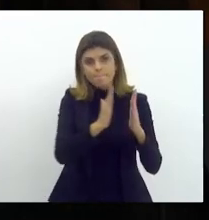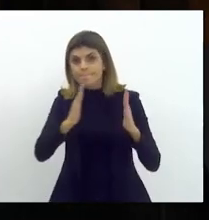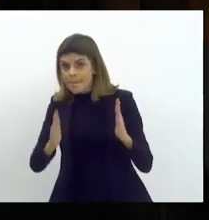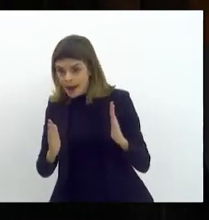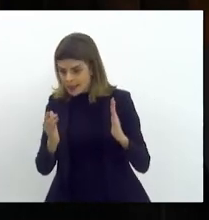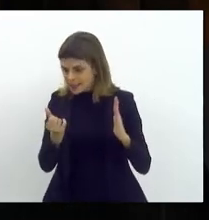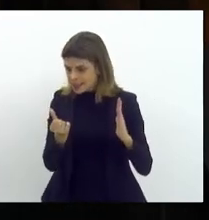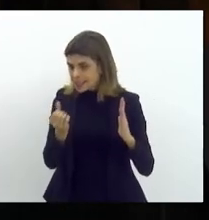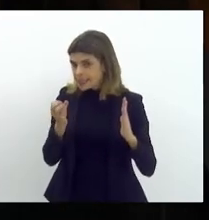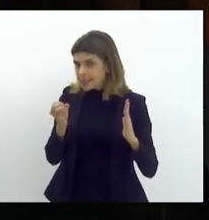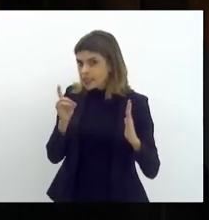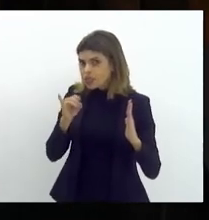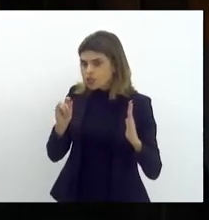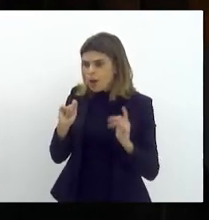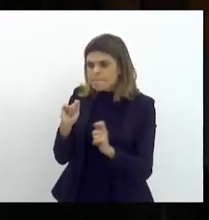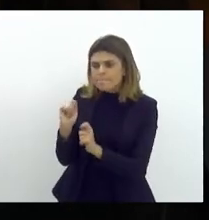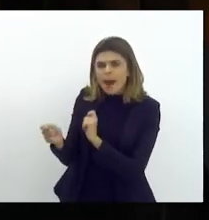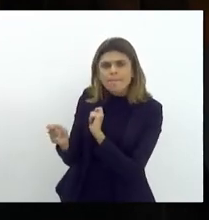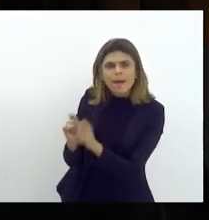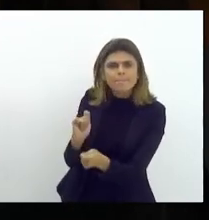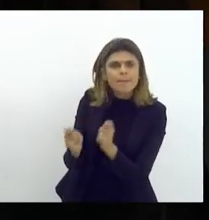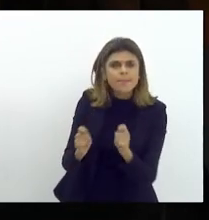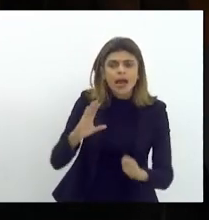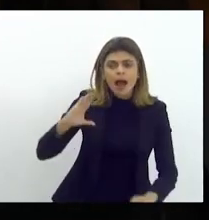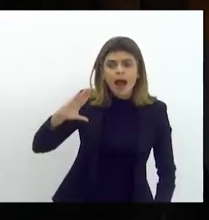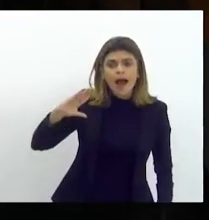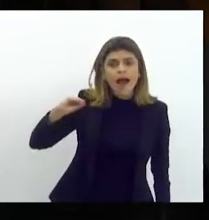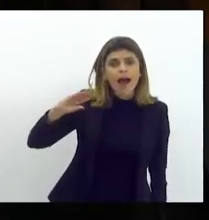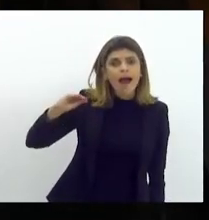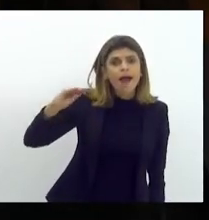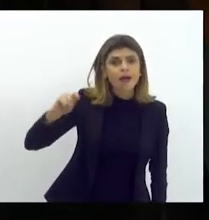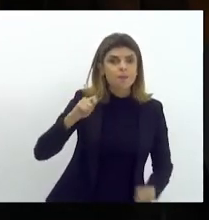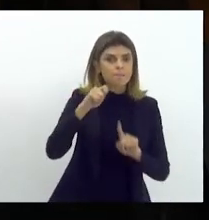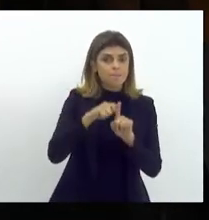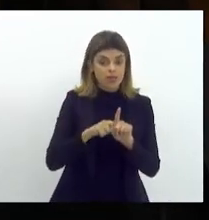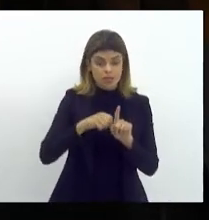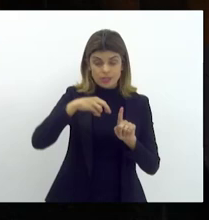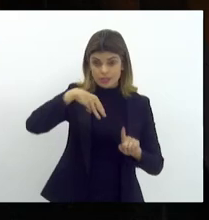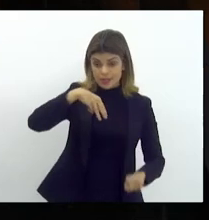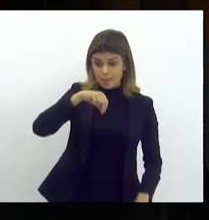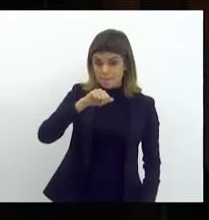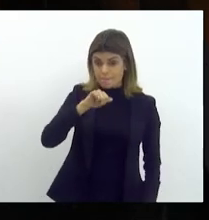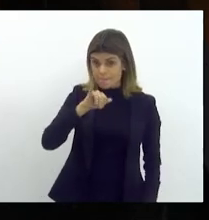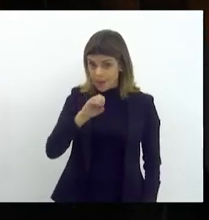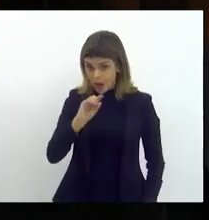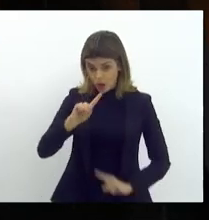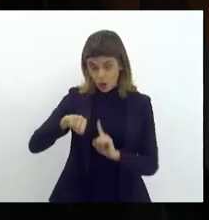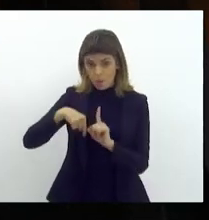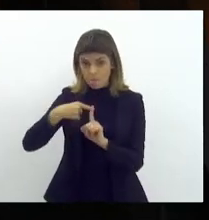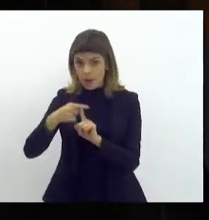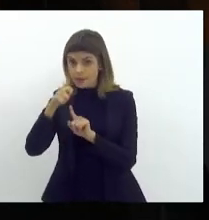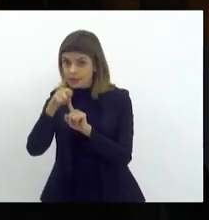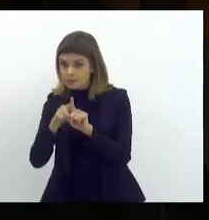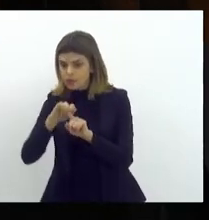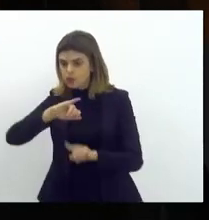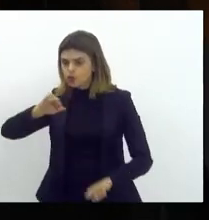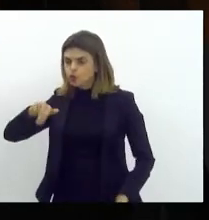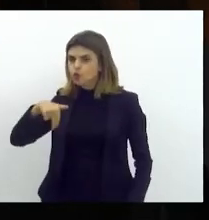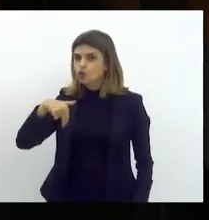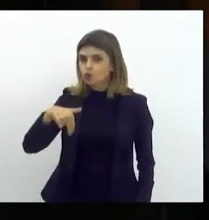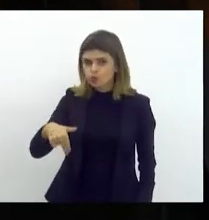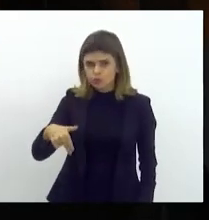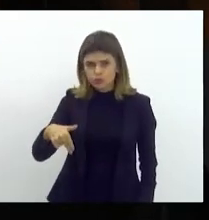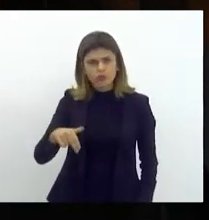e pagando os atrasados do mês de maio e junho mas senhor presidente